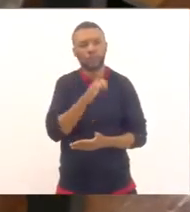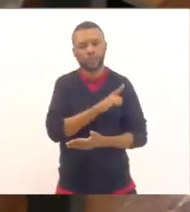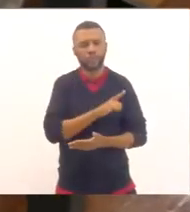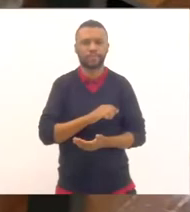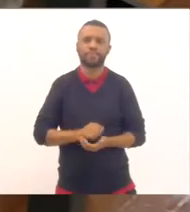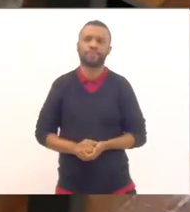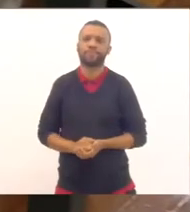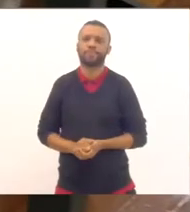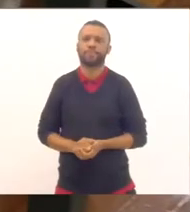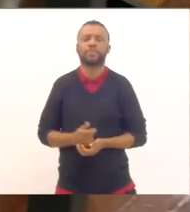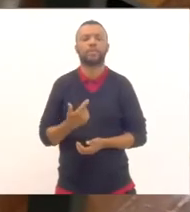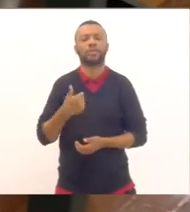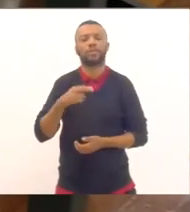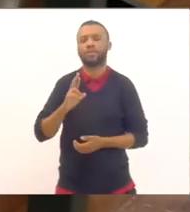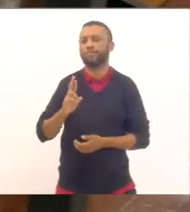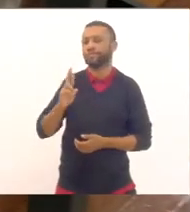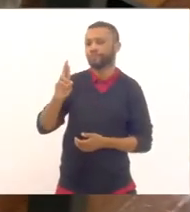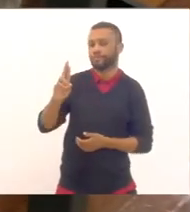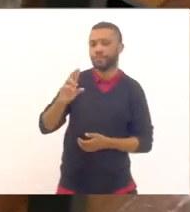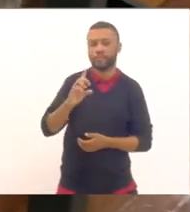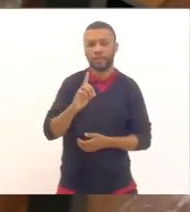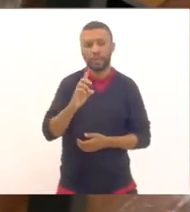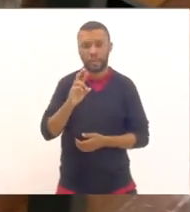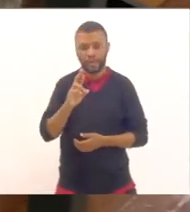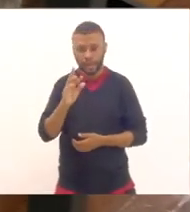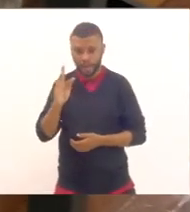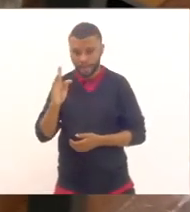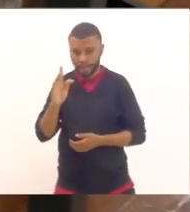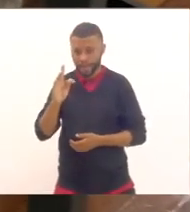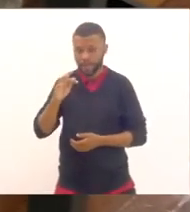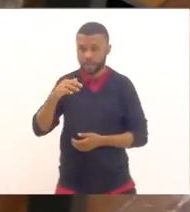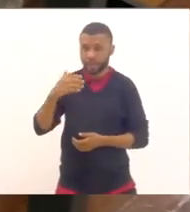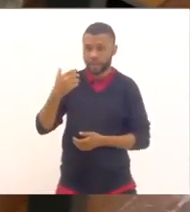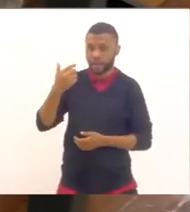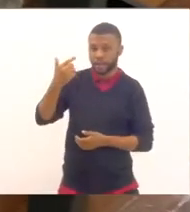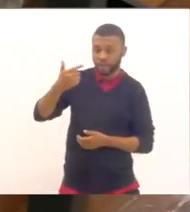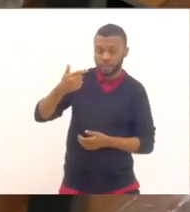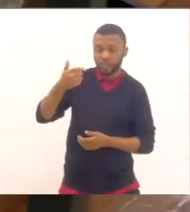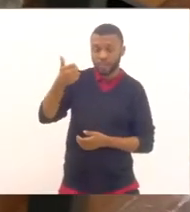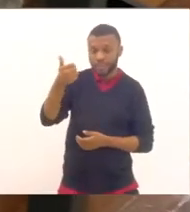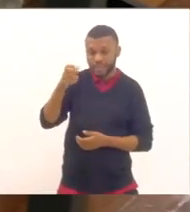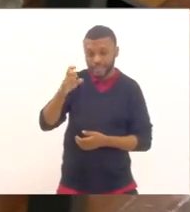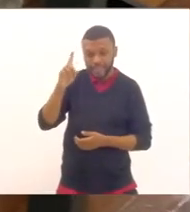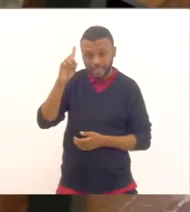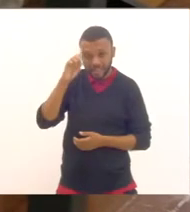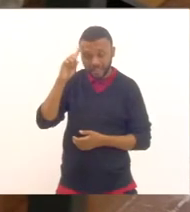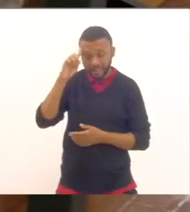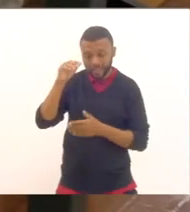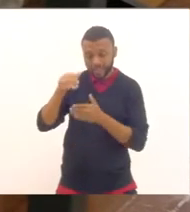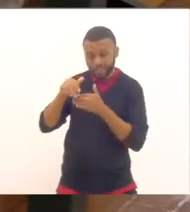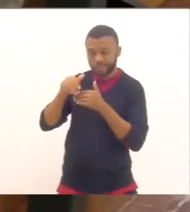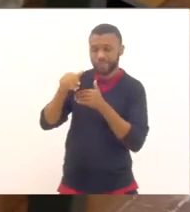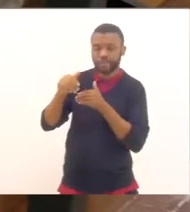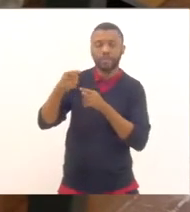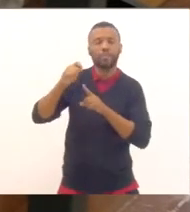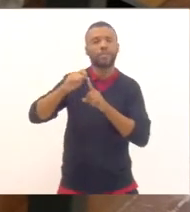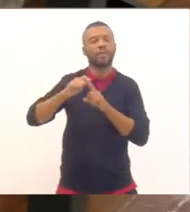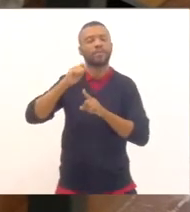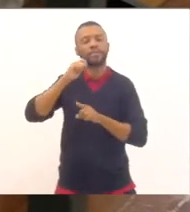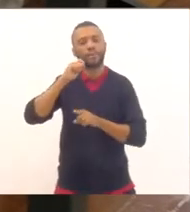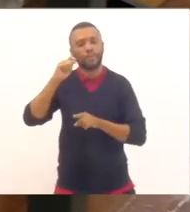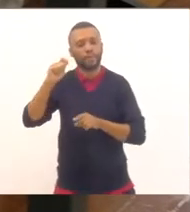assumir a drf na segunda quinzena de Abril com essa missão de continuar o